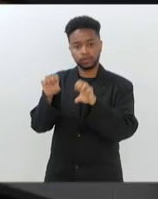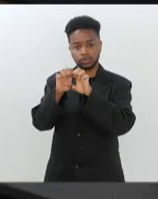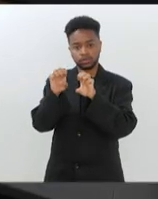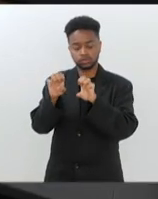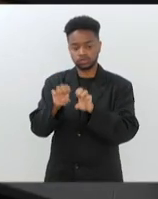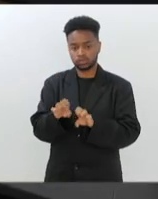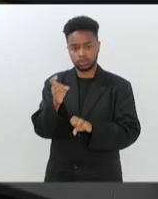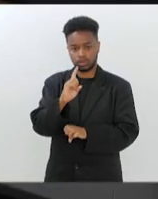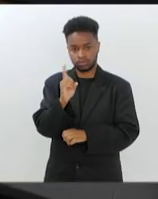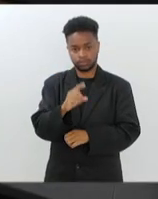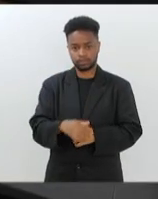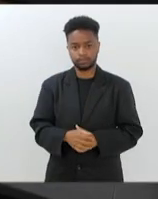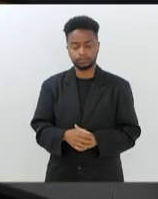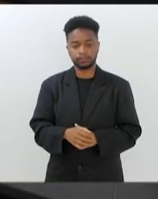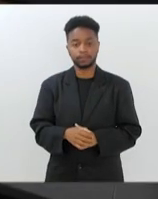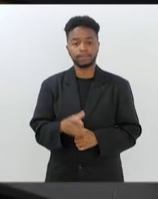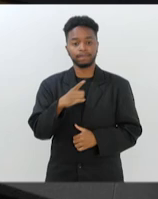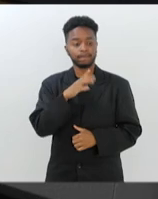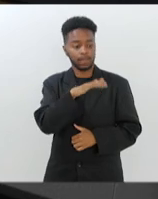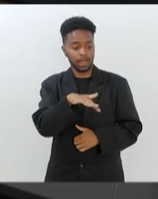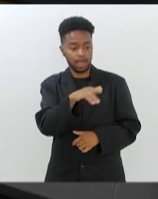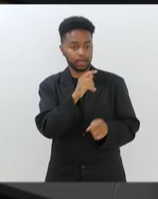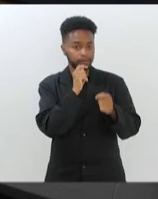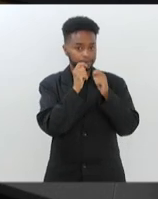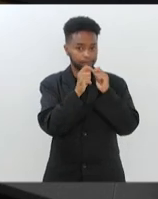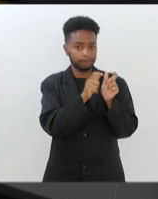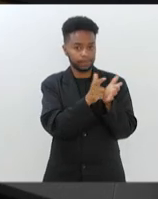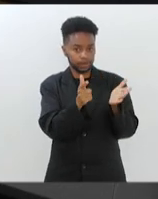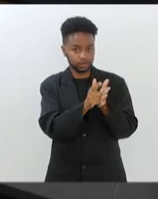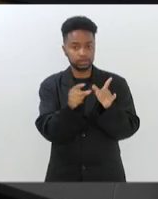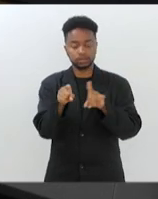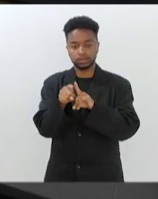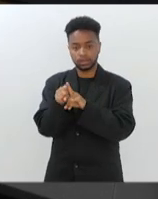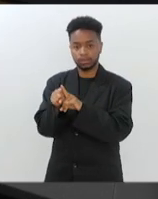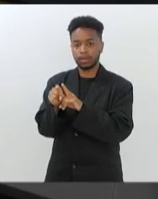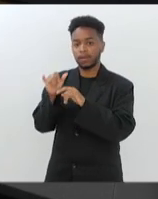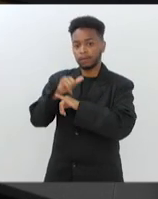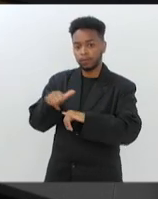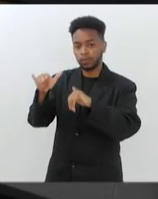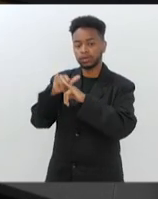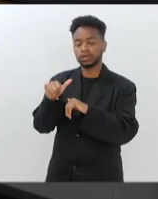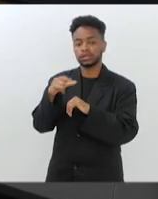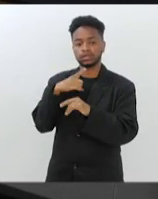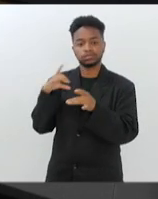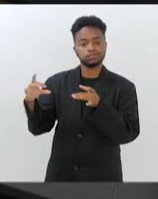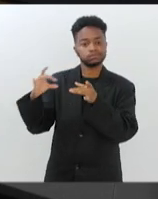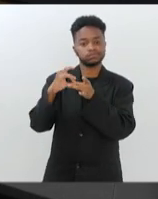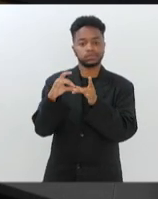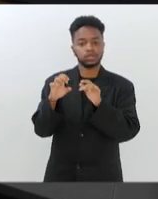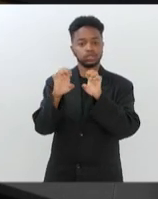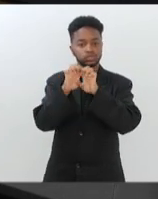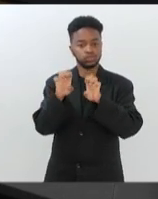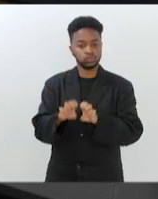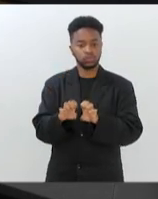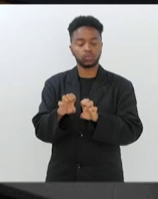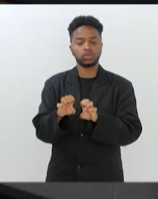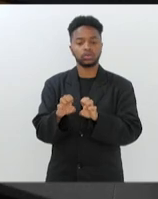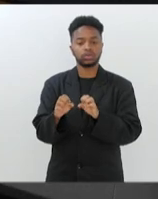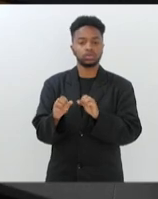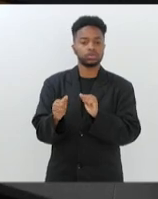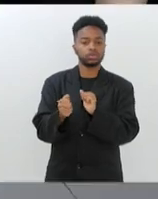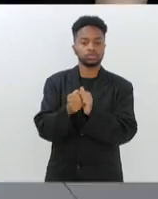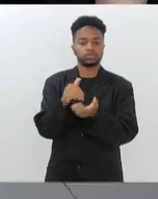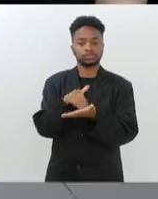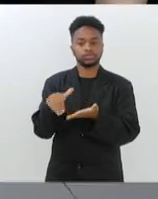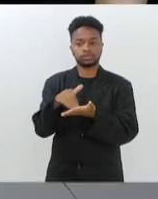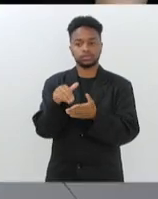estrutura tanto a área de imprensa quanto a área de Publicidade estão submetidas a essa eh estrutura ligada diretamente à secretaria de